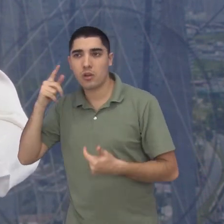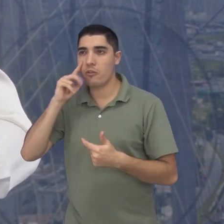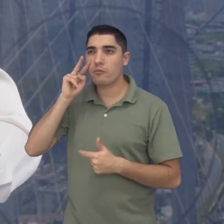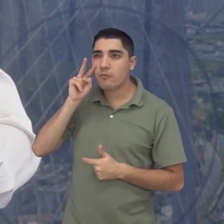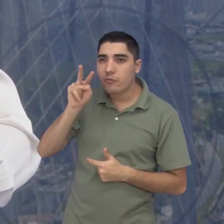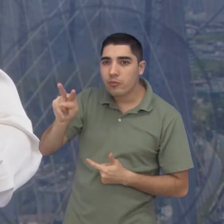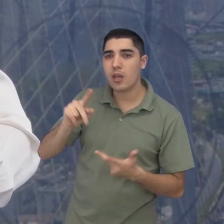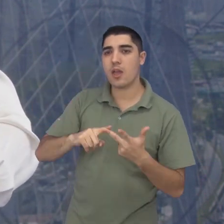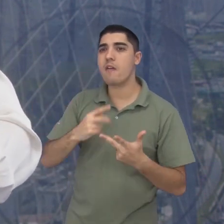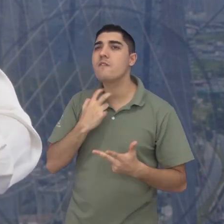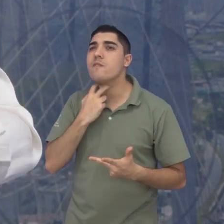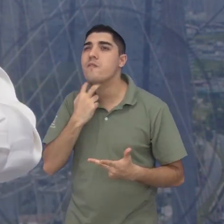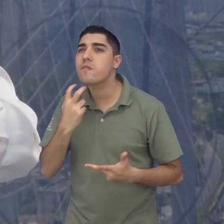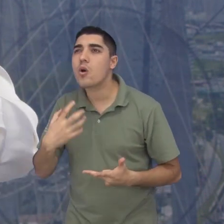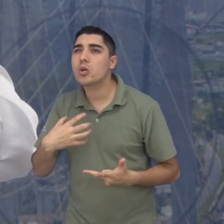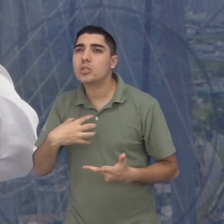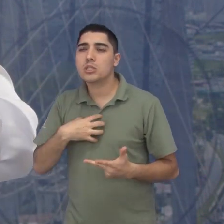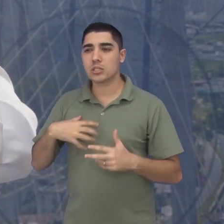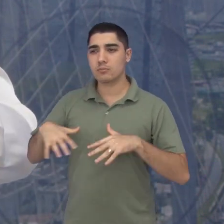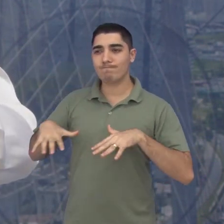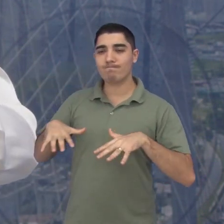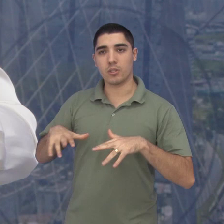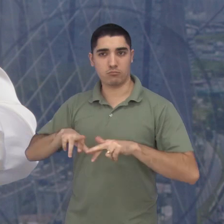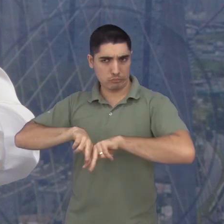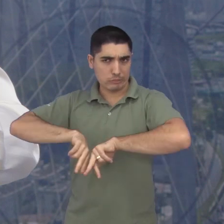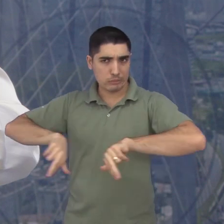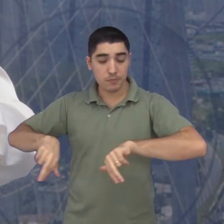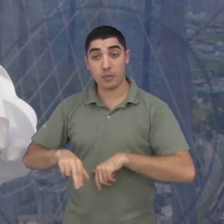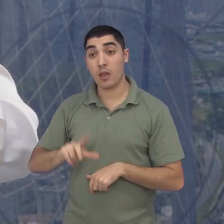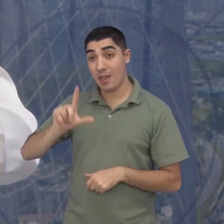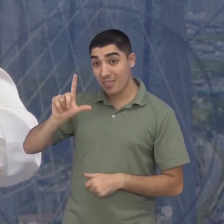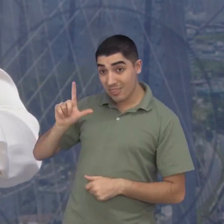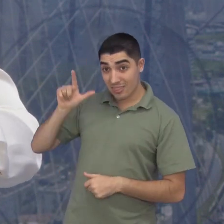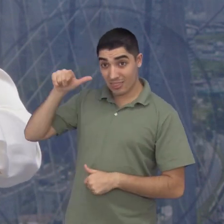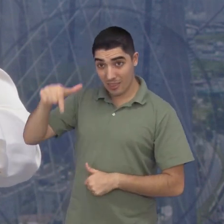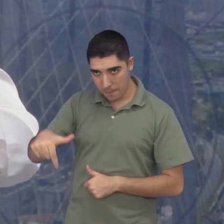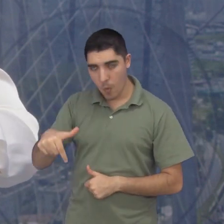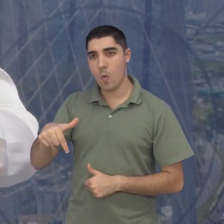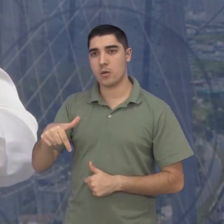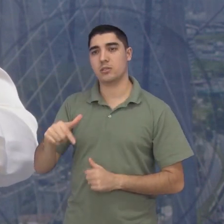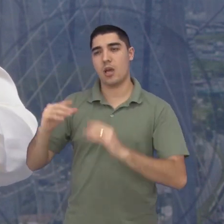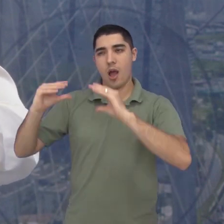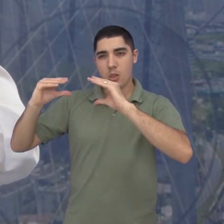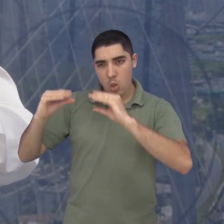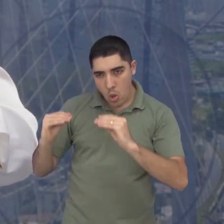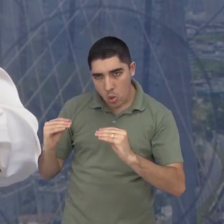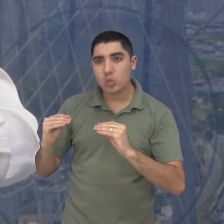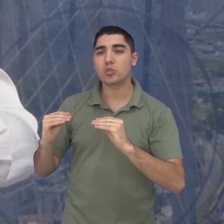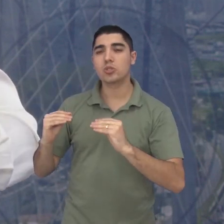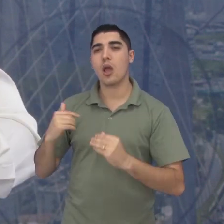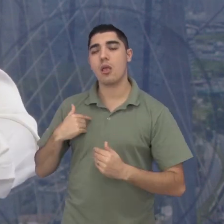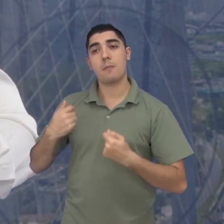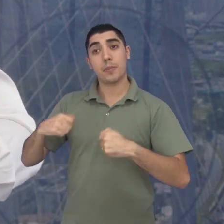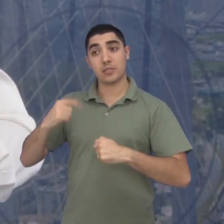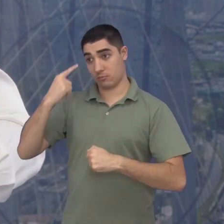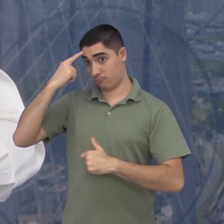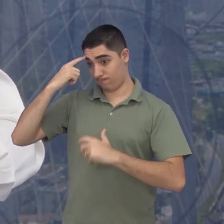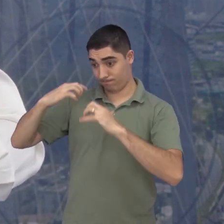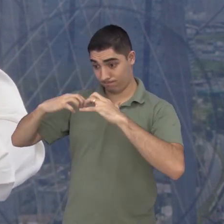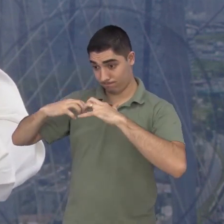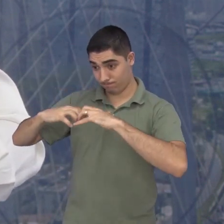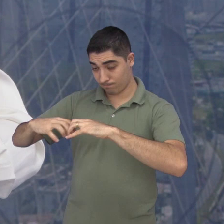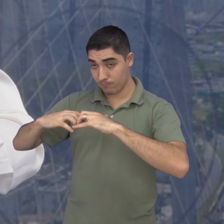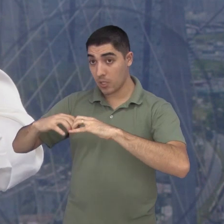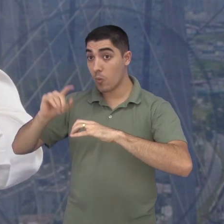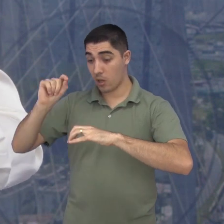voz, sensações. Eu preciso depois, ao final do dia, que o meu cérebro, né, ele tenha, né, o nosso cérebro, a gente não pode